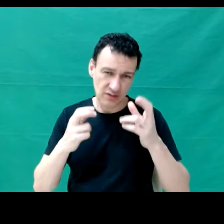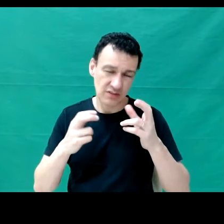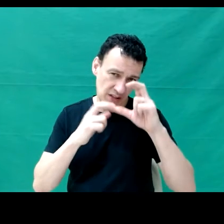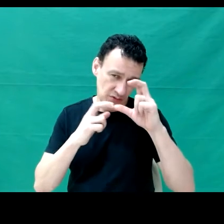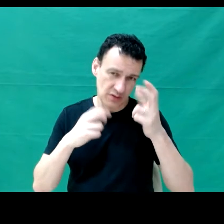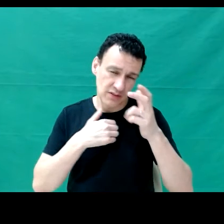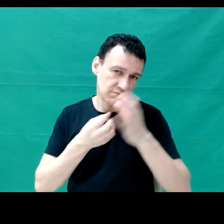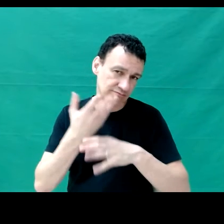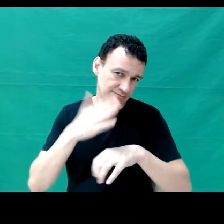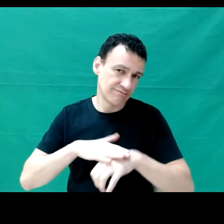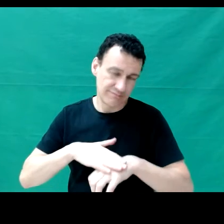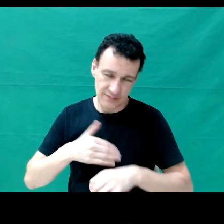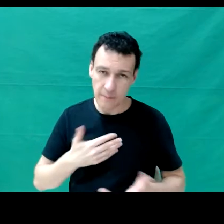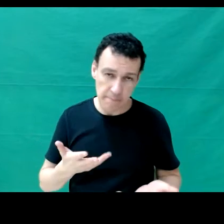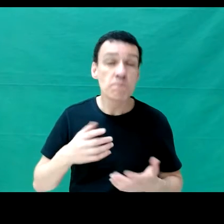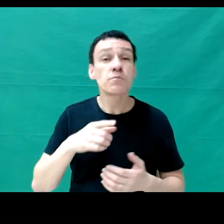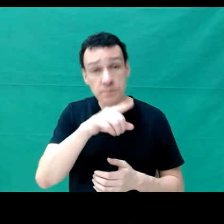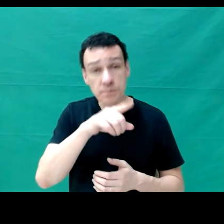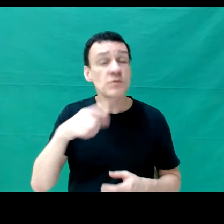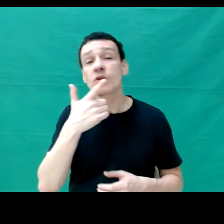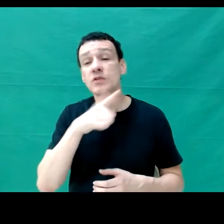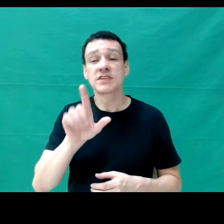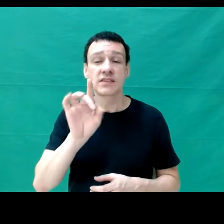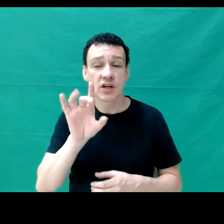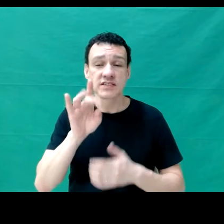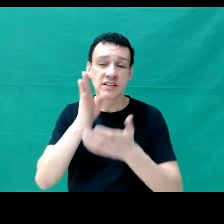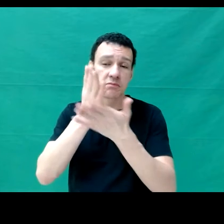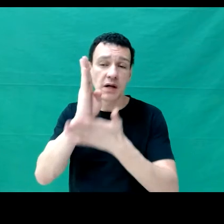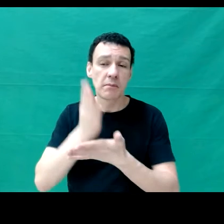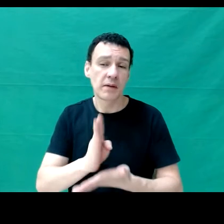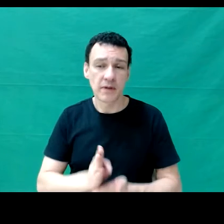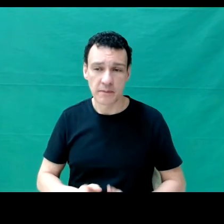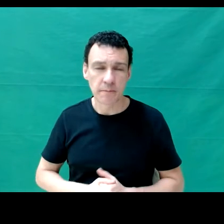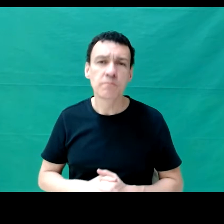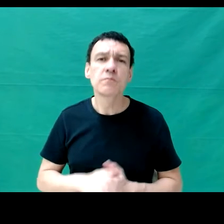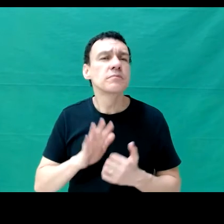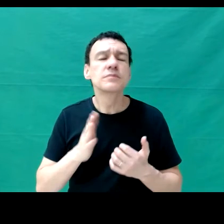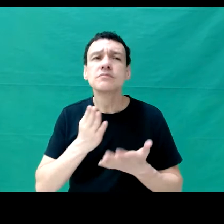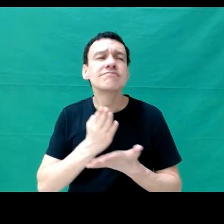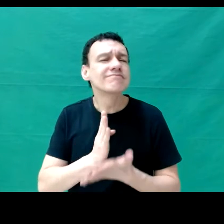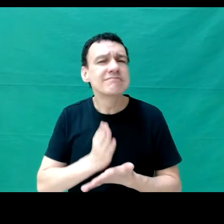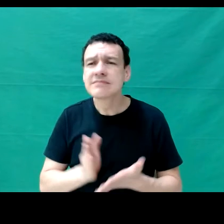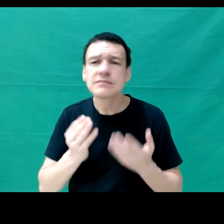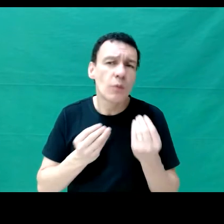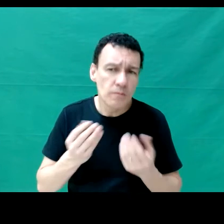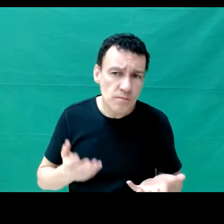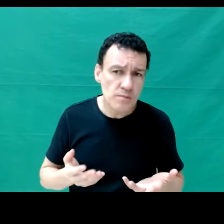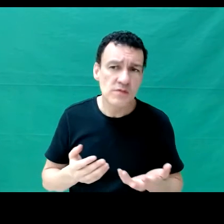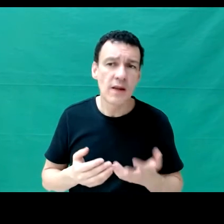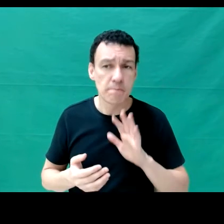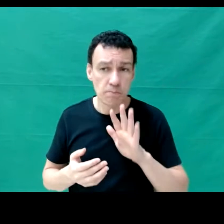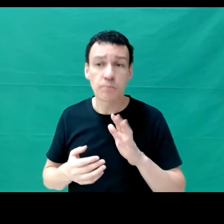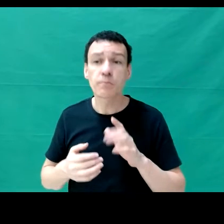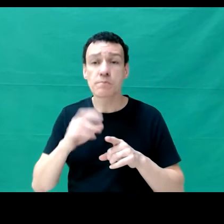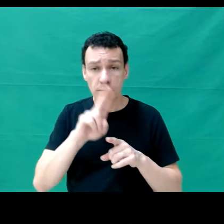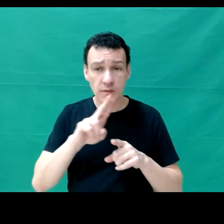as validações. Mas como assim, Giovanni? Como é essa validação? Ele usa, né, o código